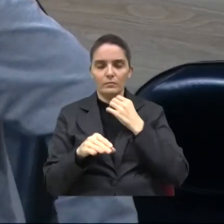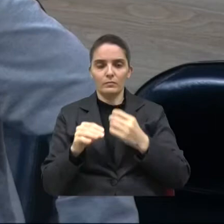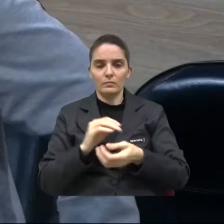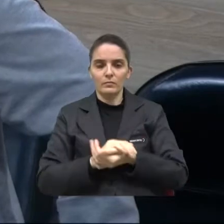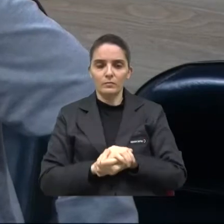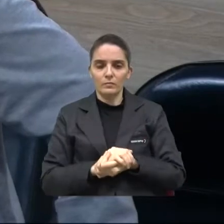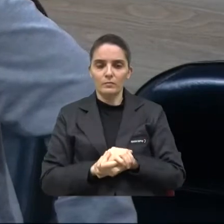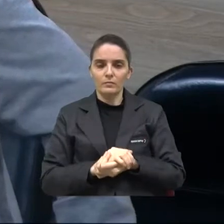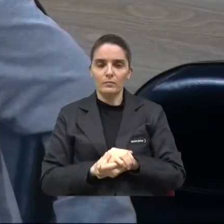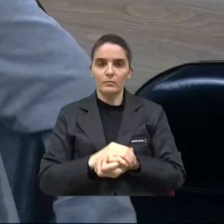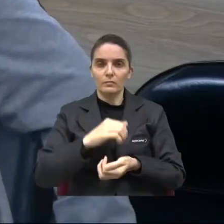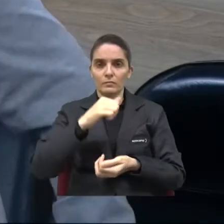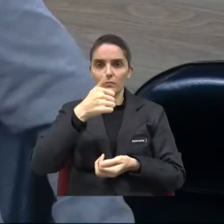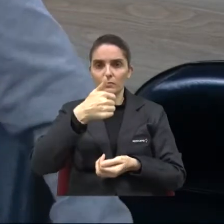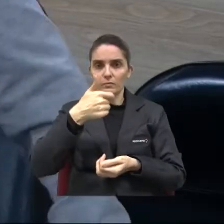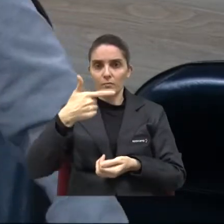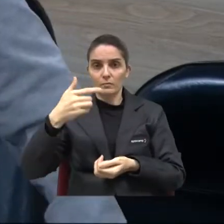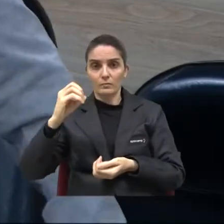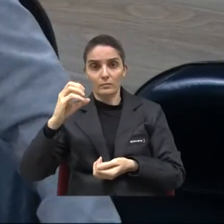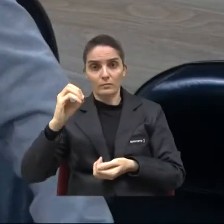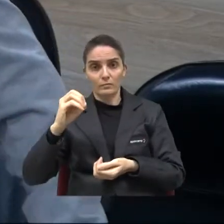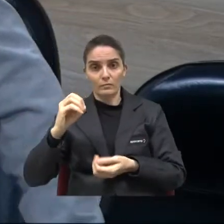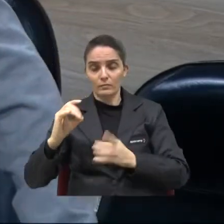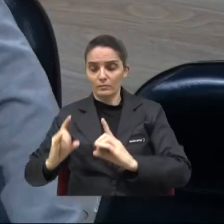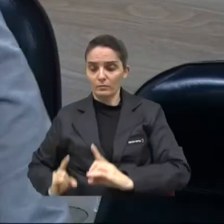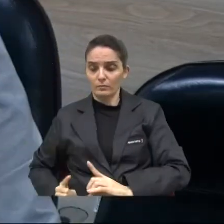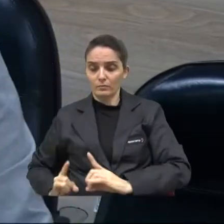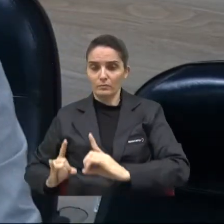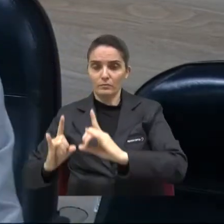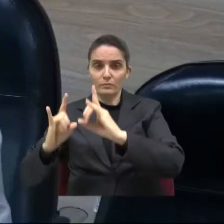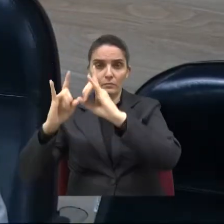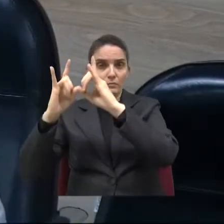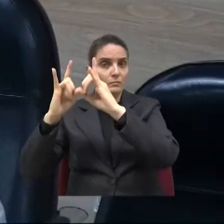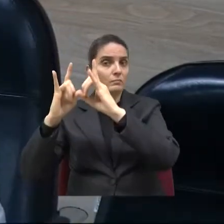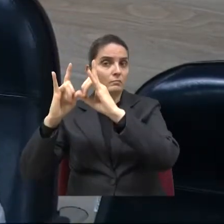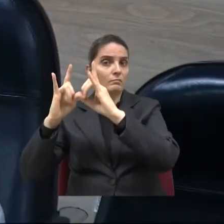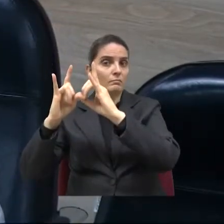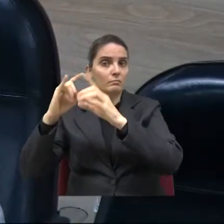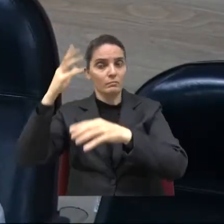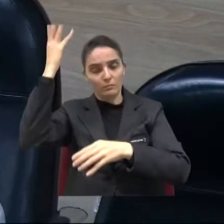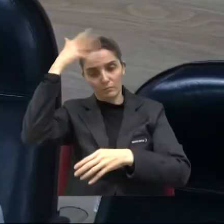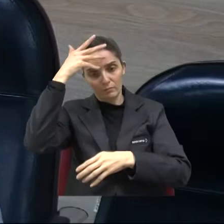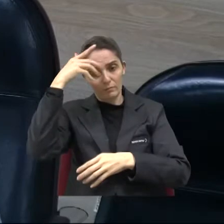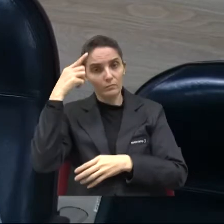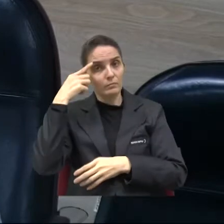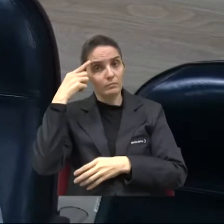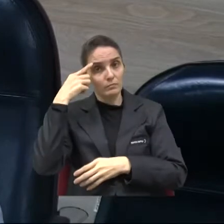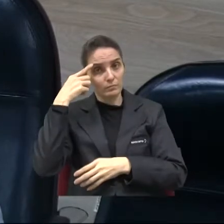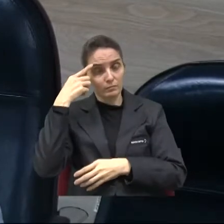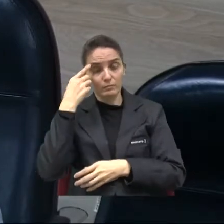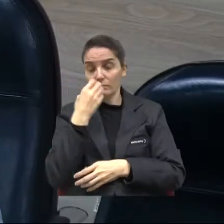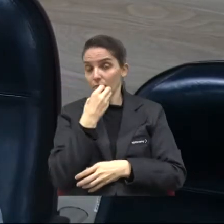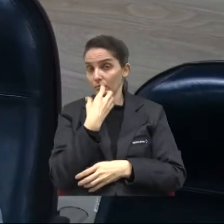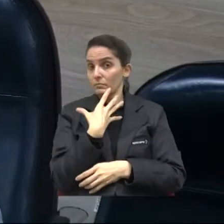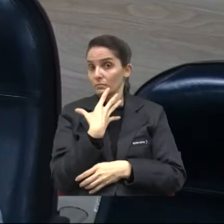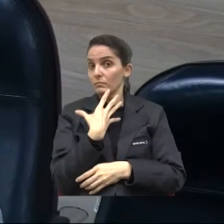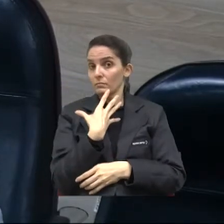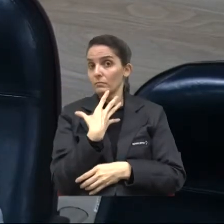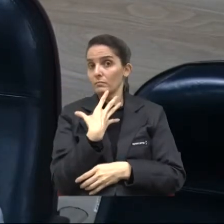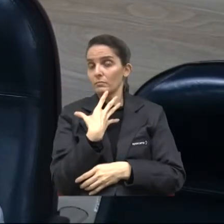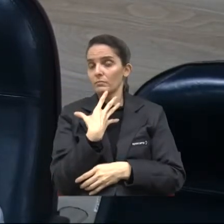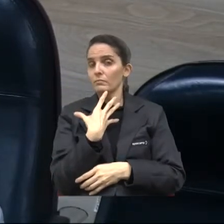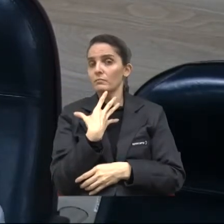falam-se em 1.200 apartamentos, eu sempre tento ver o lado positivo das